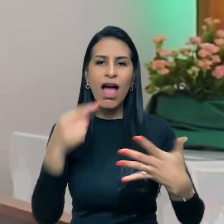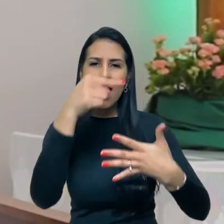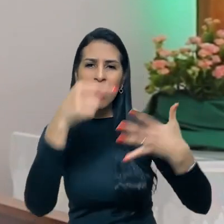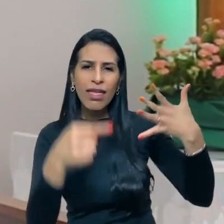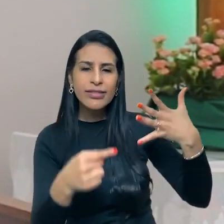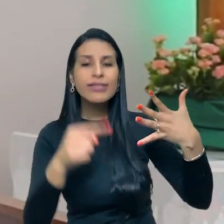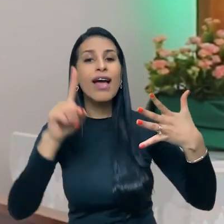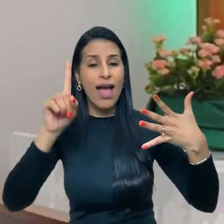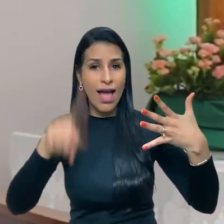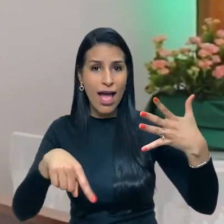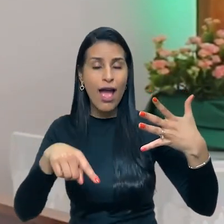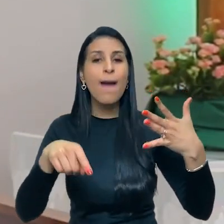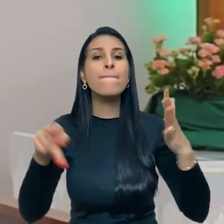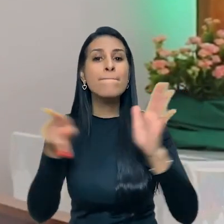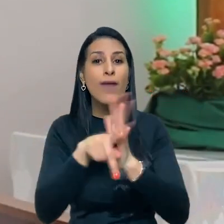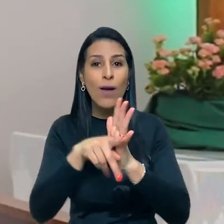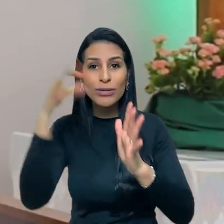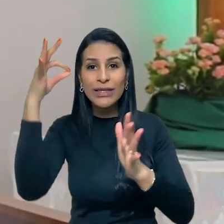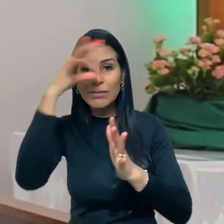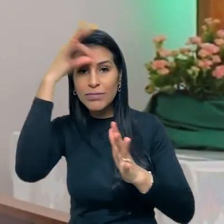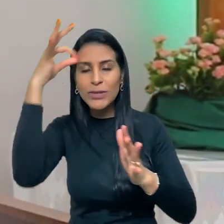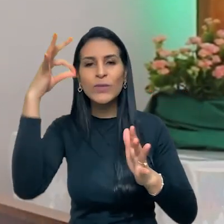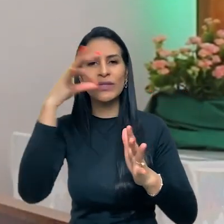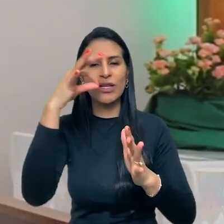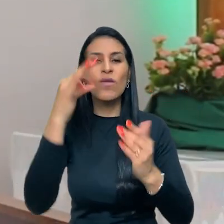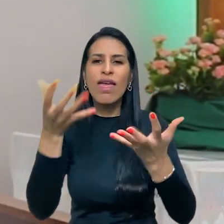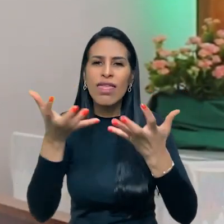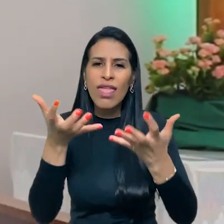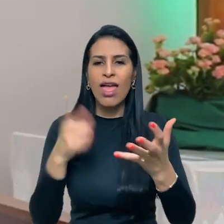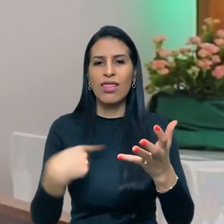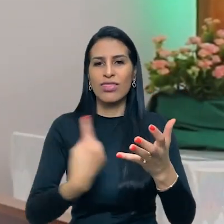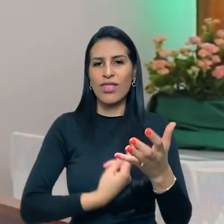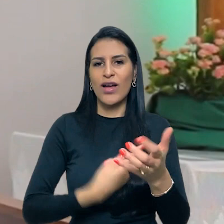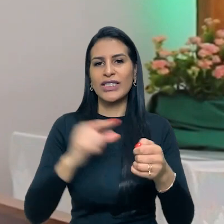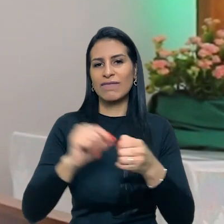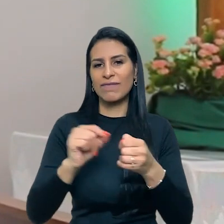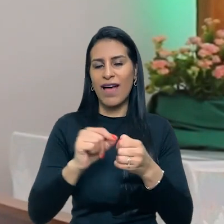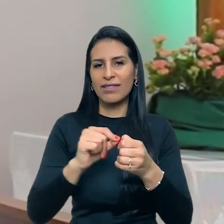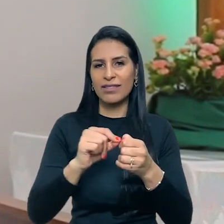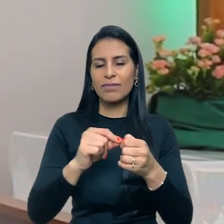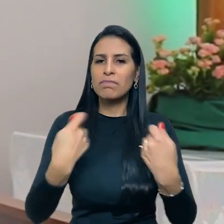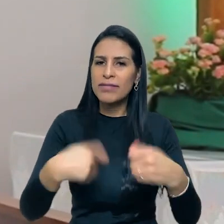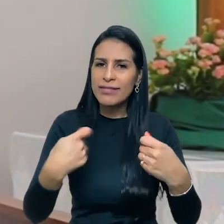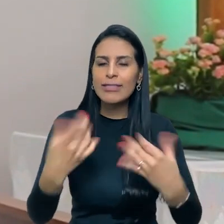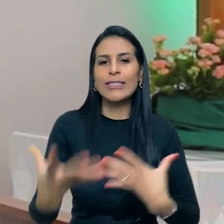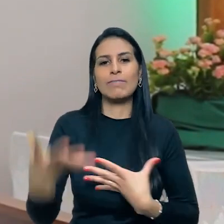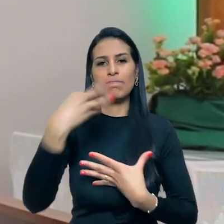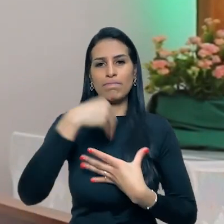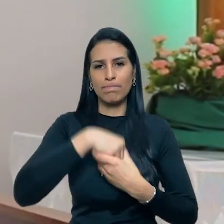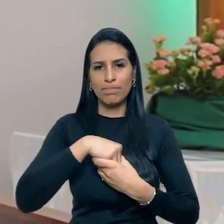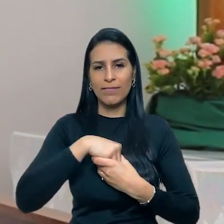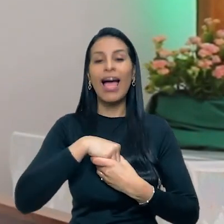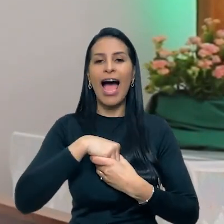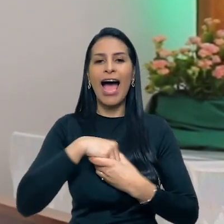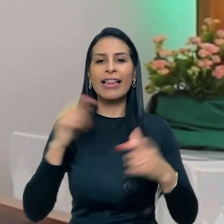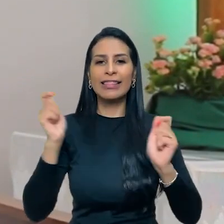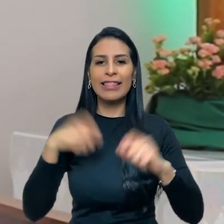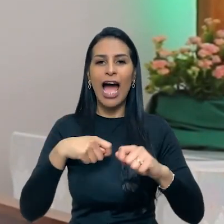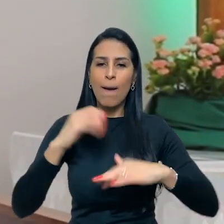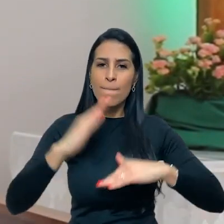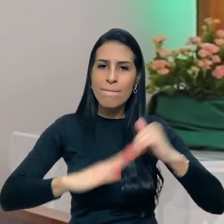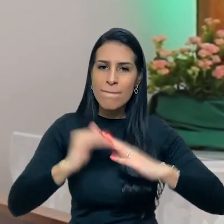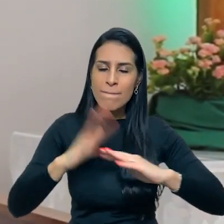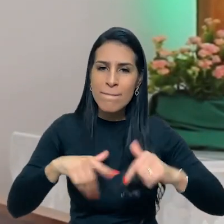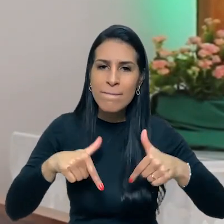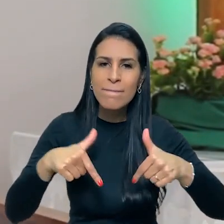23. Esses são os frutos que Deus deseja colher e que vão fazer diferença no mundo.